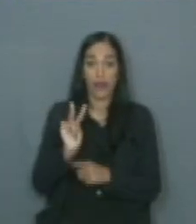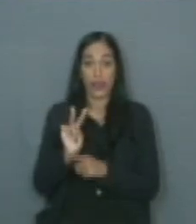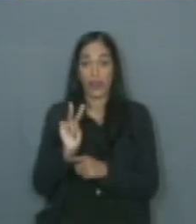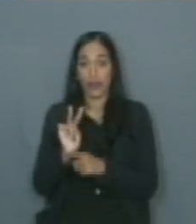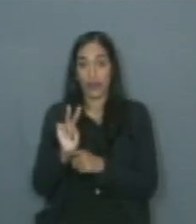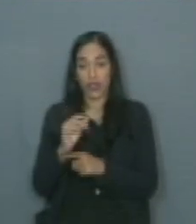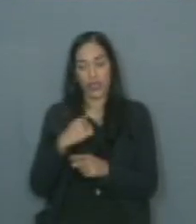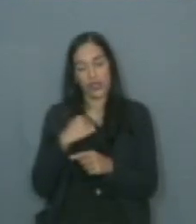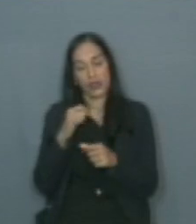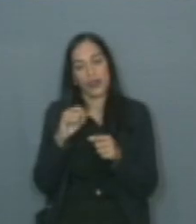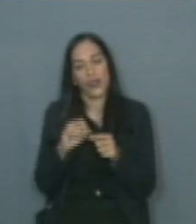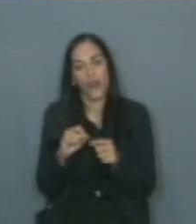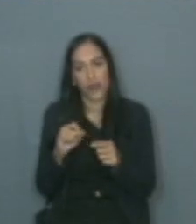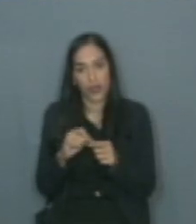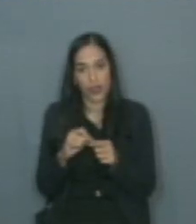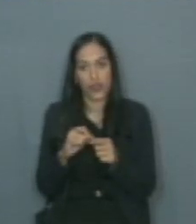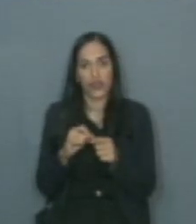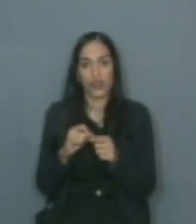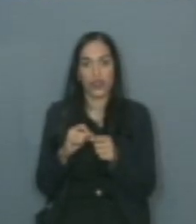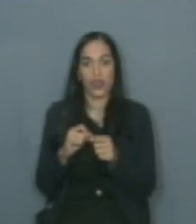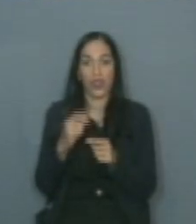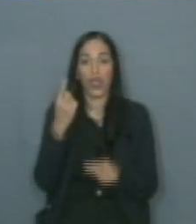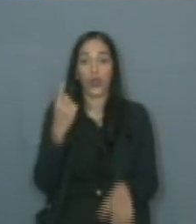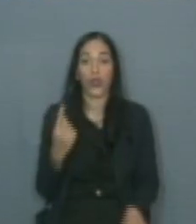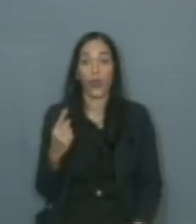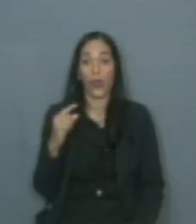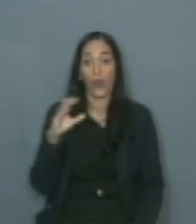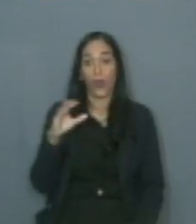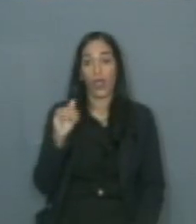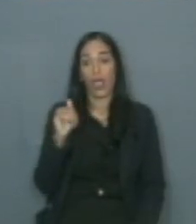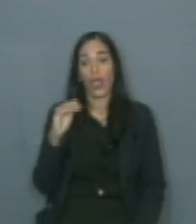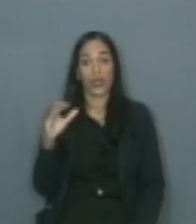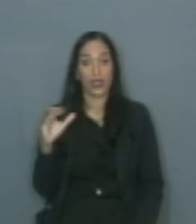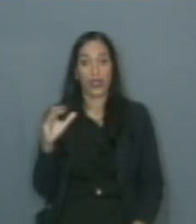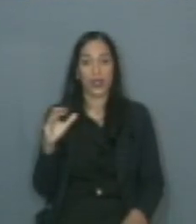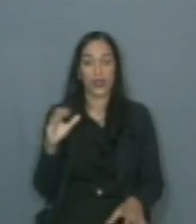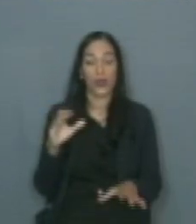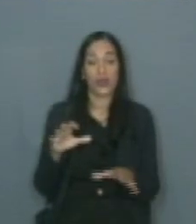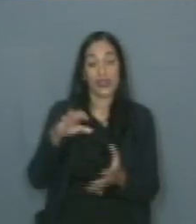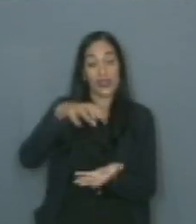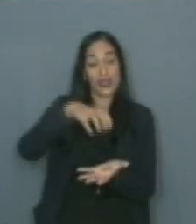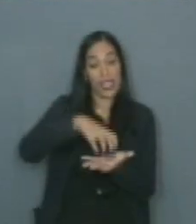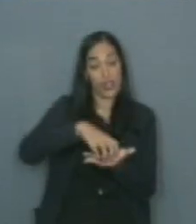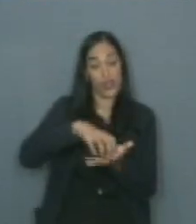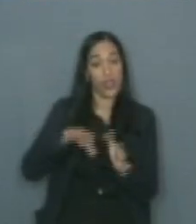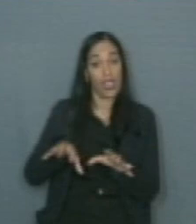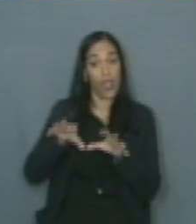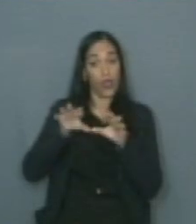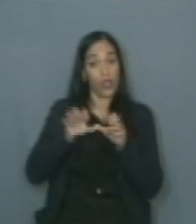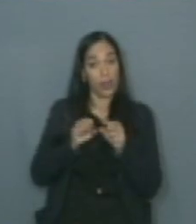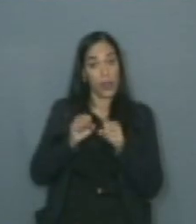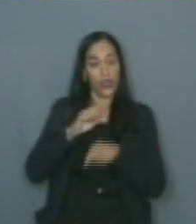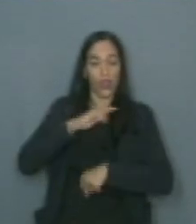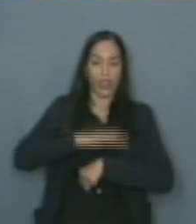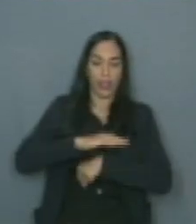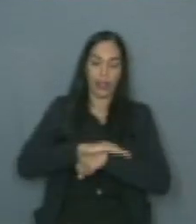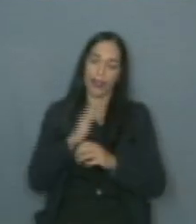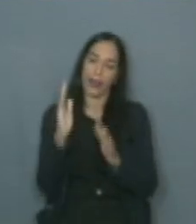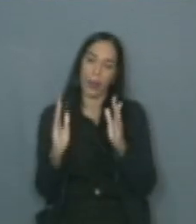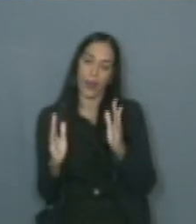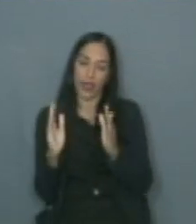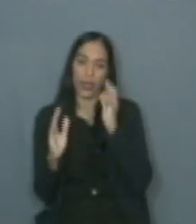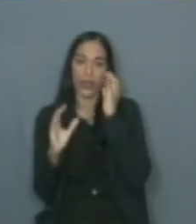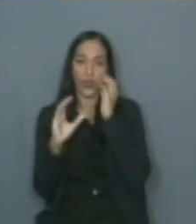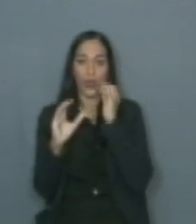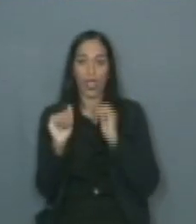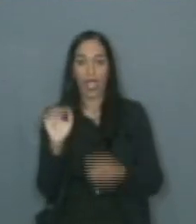que eu fiz em um CAT, um Centro de Acolhimento Temporário. Vocês sabem o que é um CAT, vereadores? Um CAT é